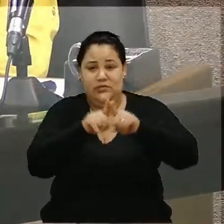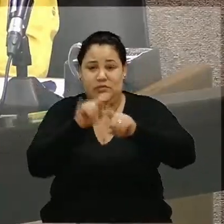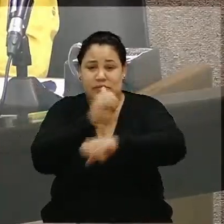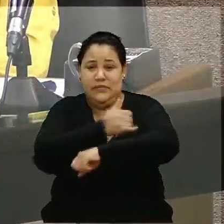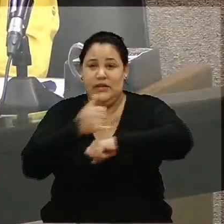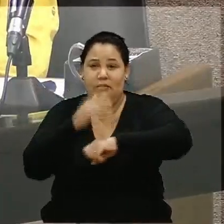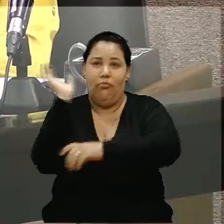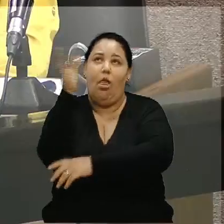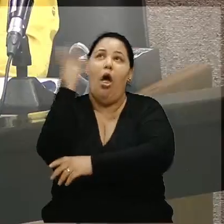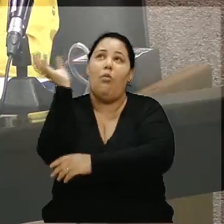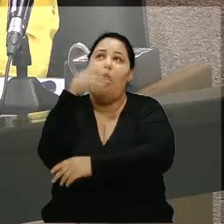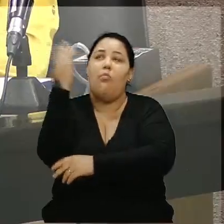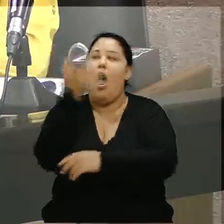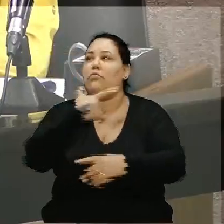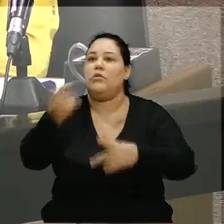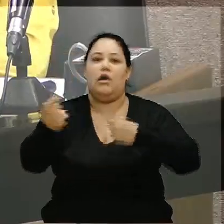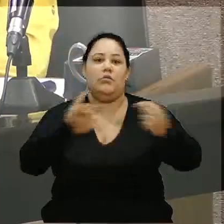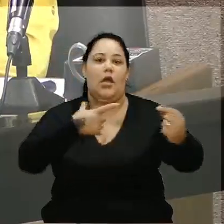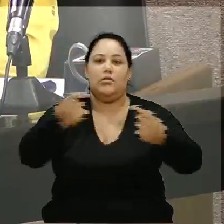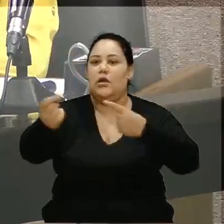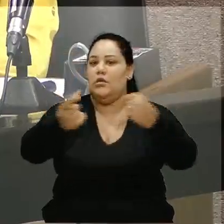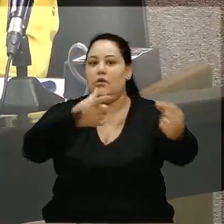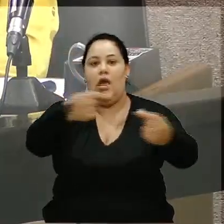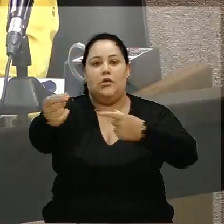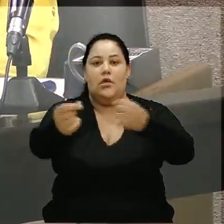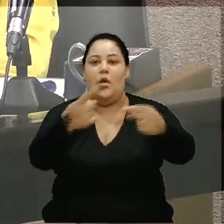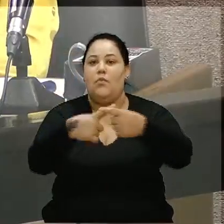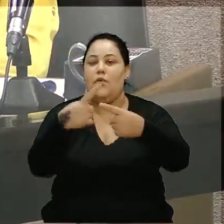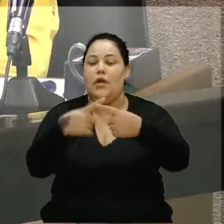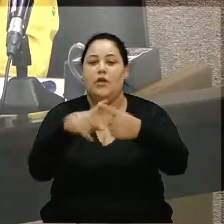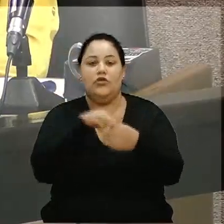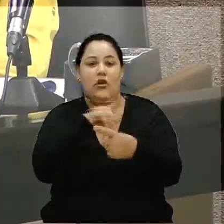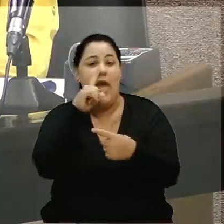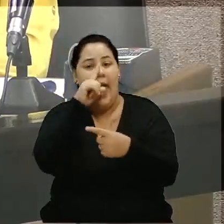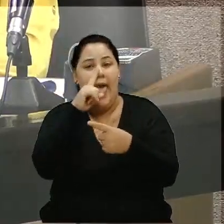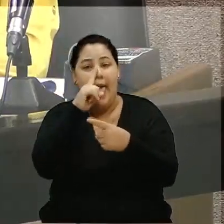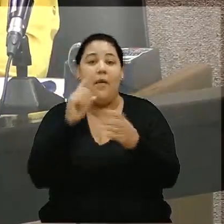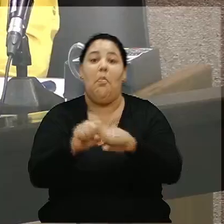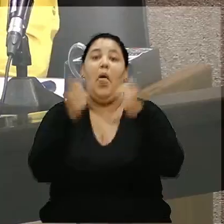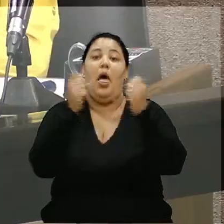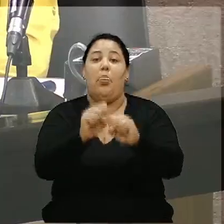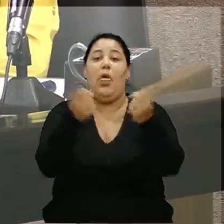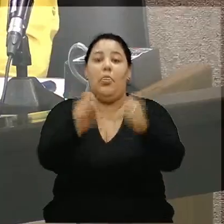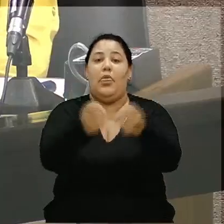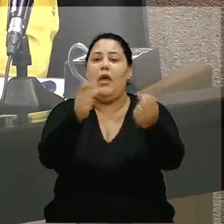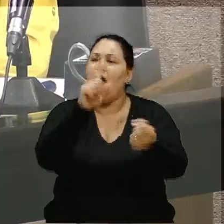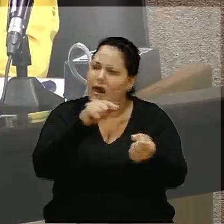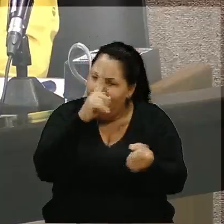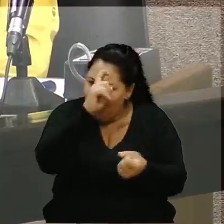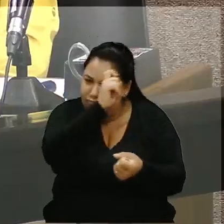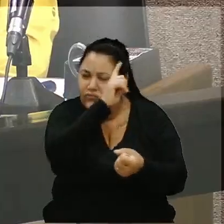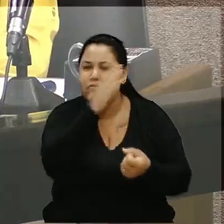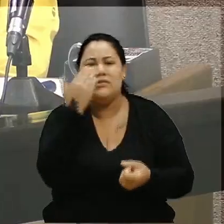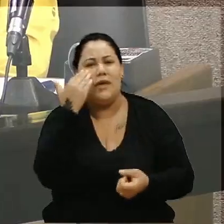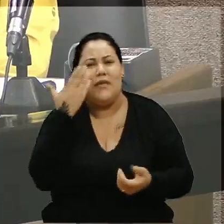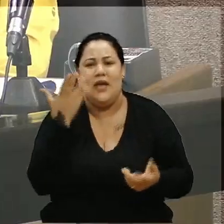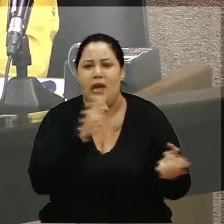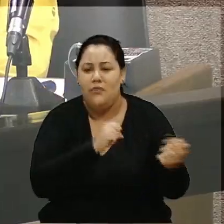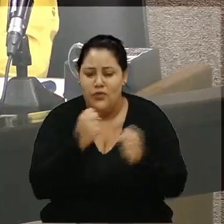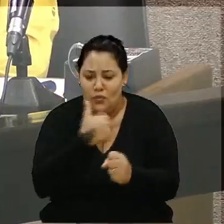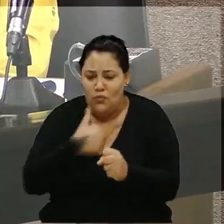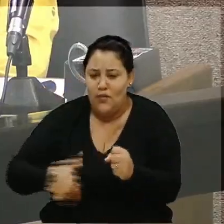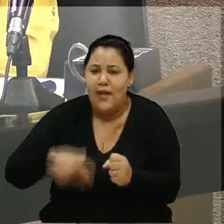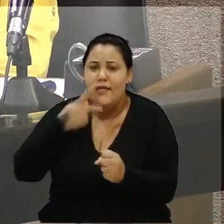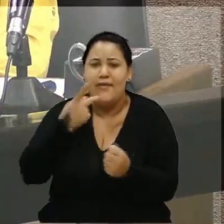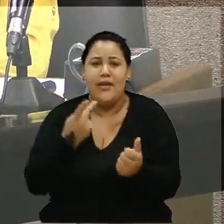sirene que era para todo mundo sair de casa, porque existia o risco de rompimento da barragem. Então, isso é complicadíssimo. É o poder público que estamos falando, é